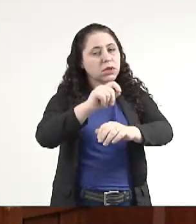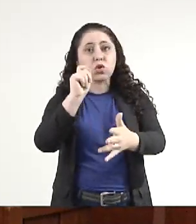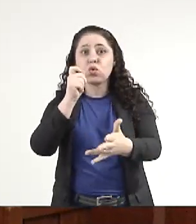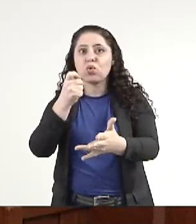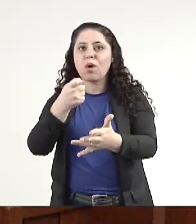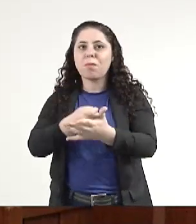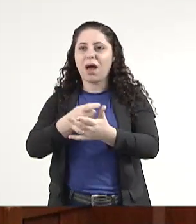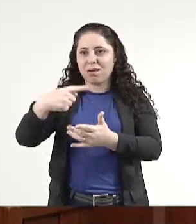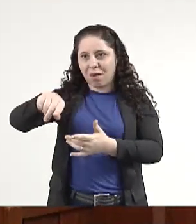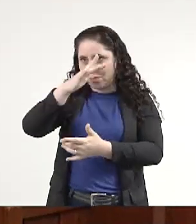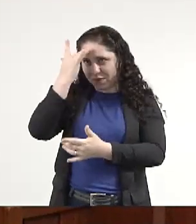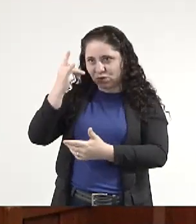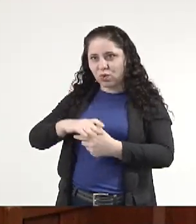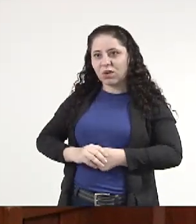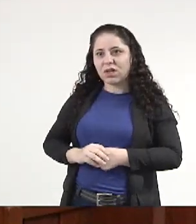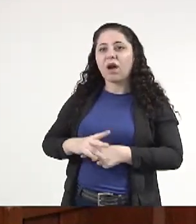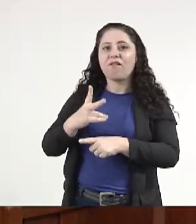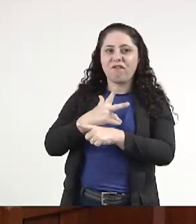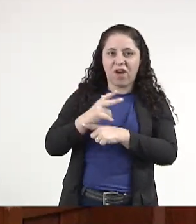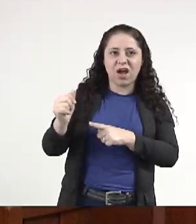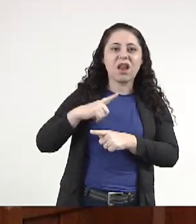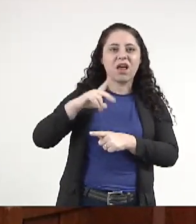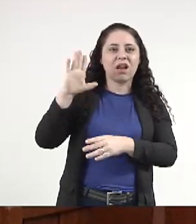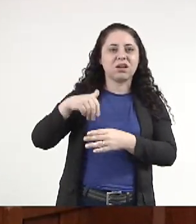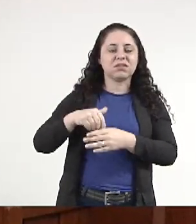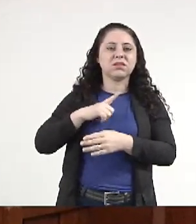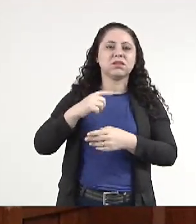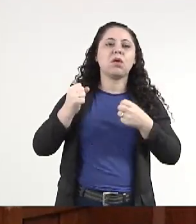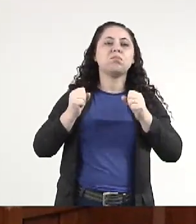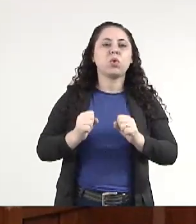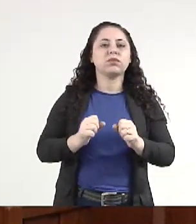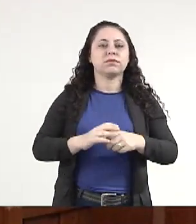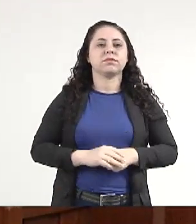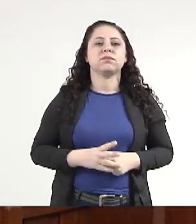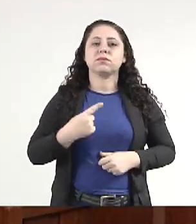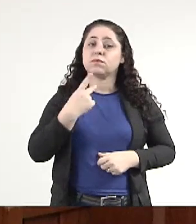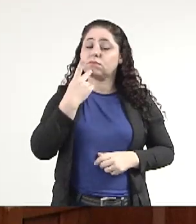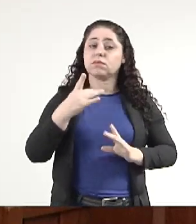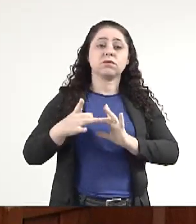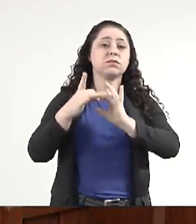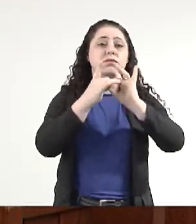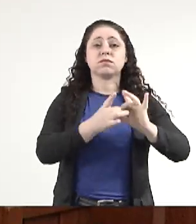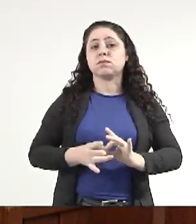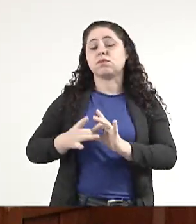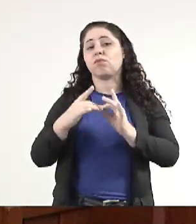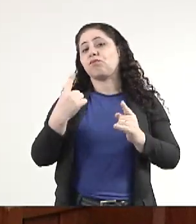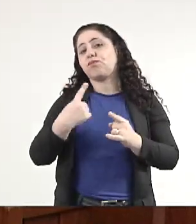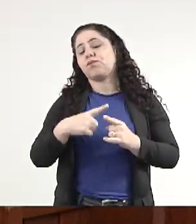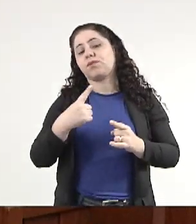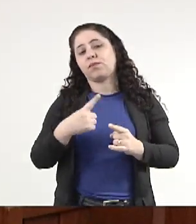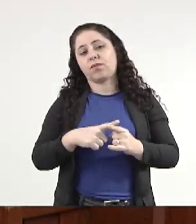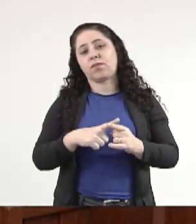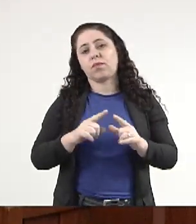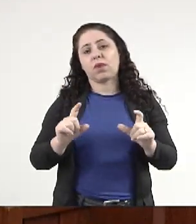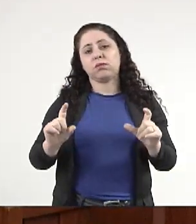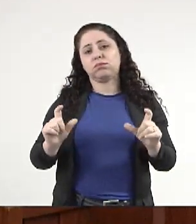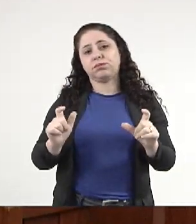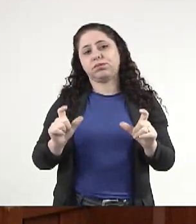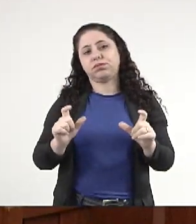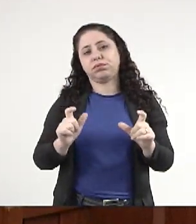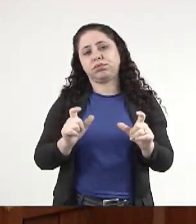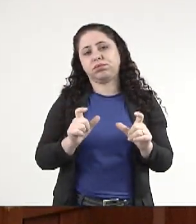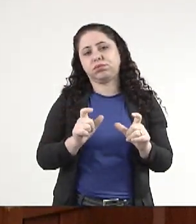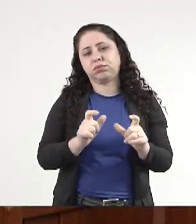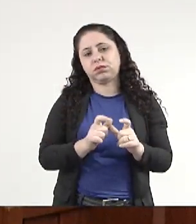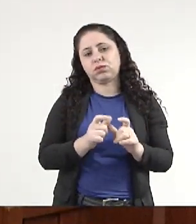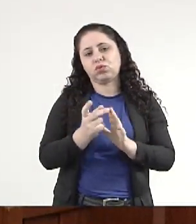cobrar daqueles que, obviamente, ocupam os espaços de poder. O que eu digo da unificação é justamente para reduzir